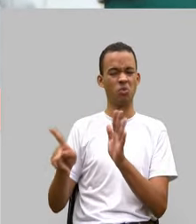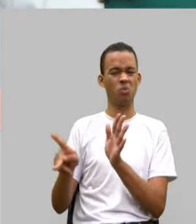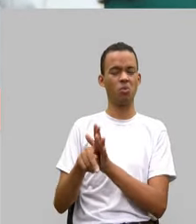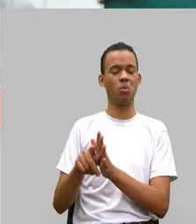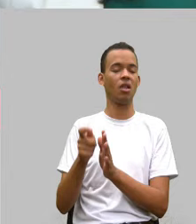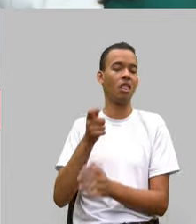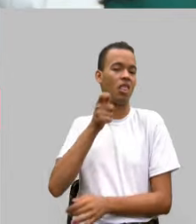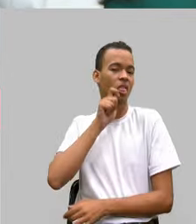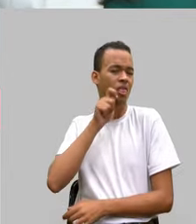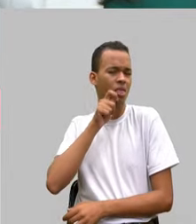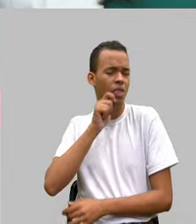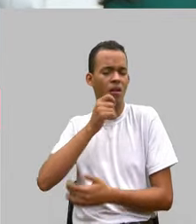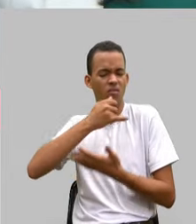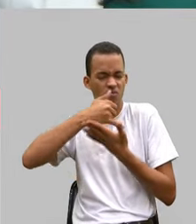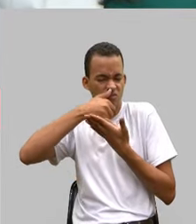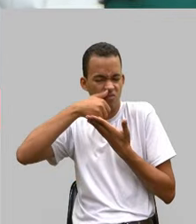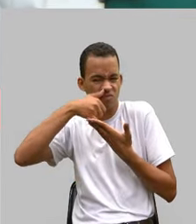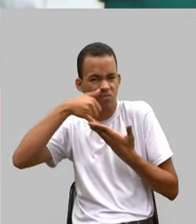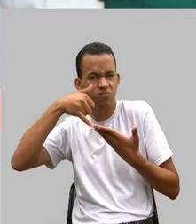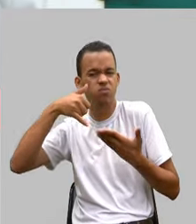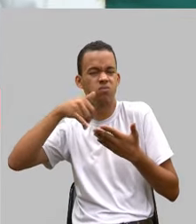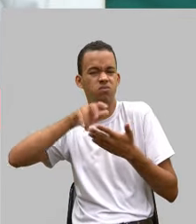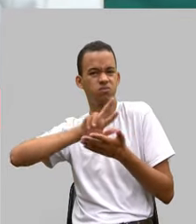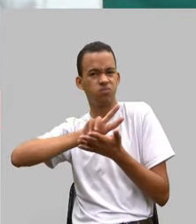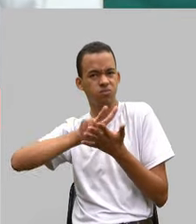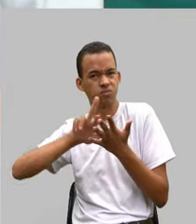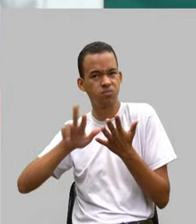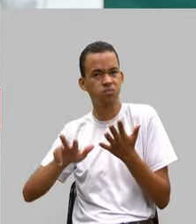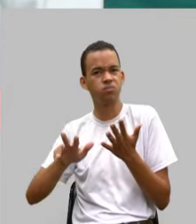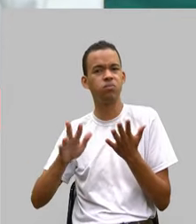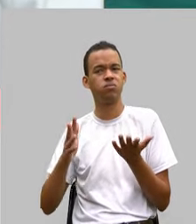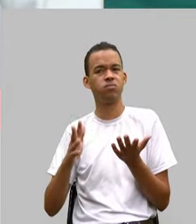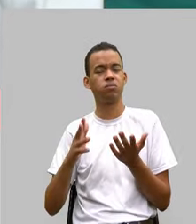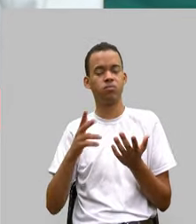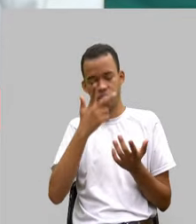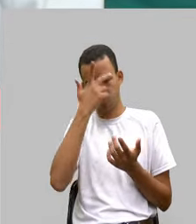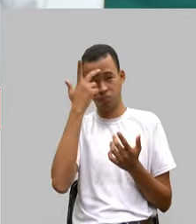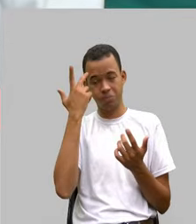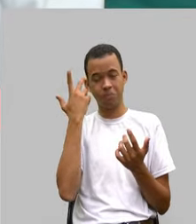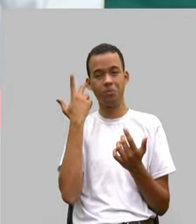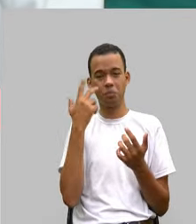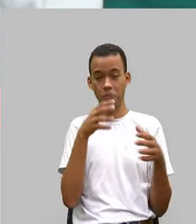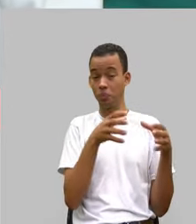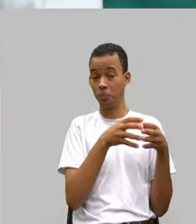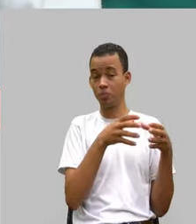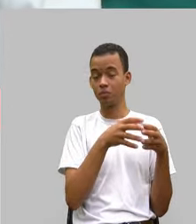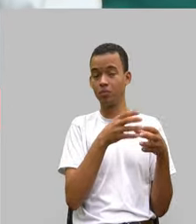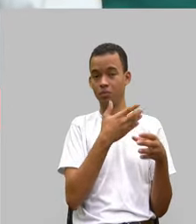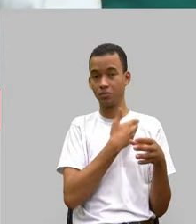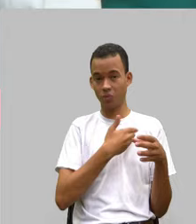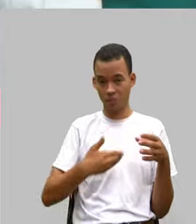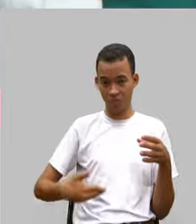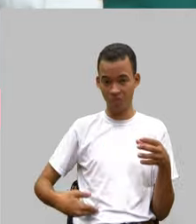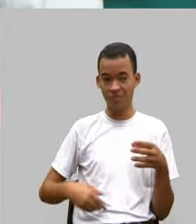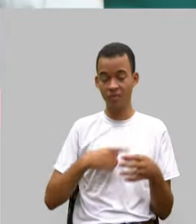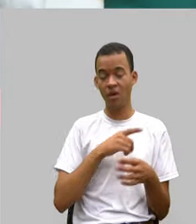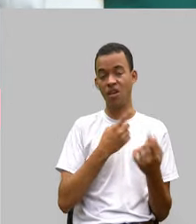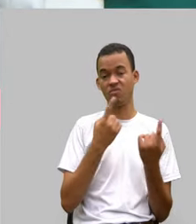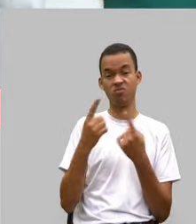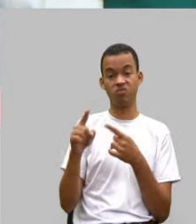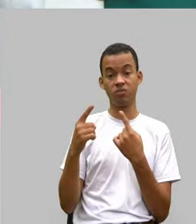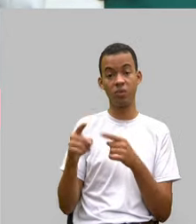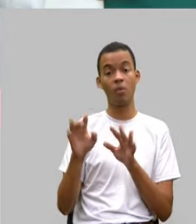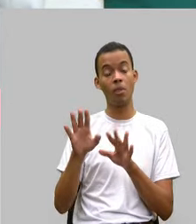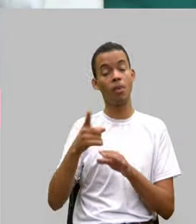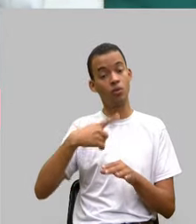drogas coisas desse tipo né Eh e nesse momento nós tivemos a coragem de incentivar